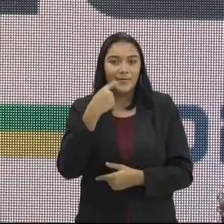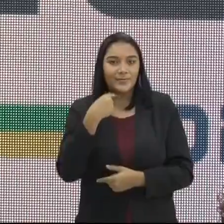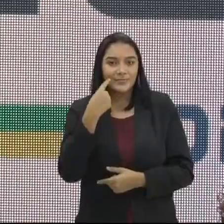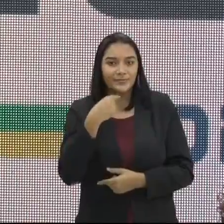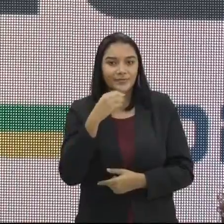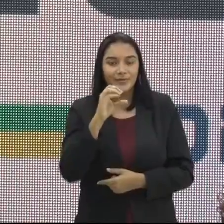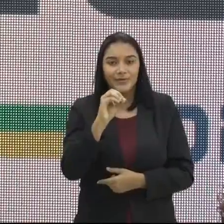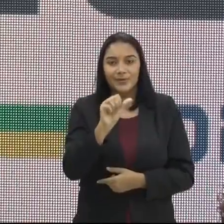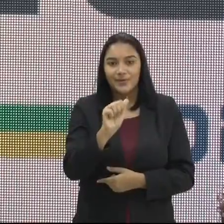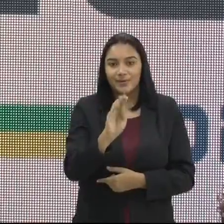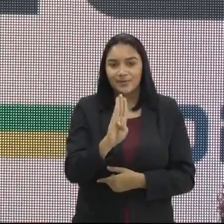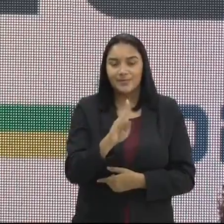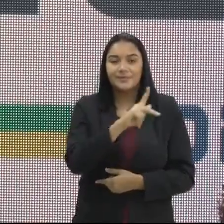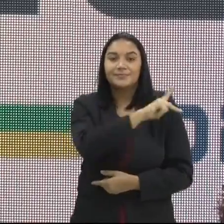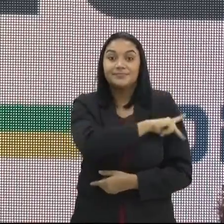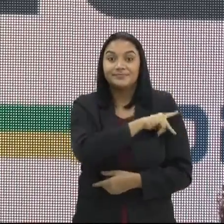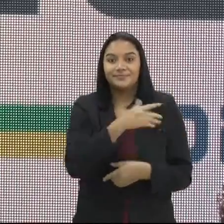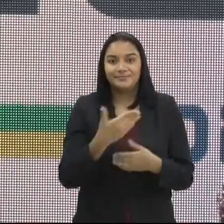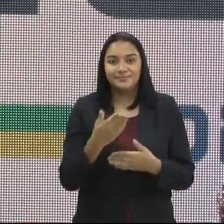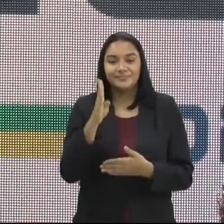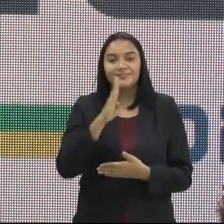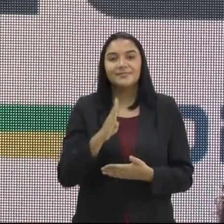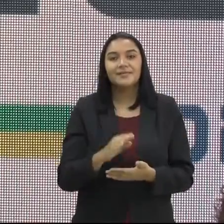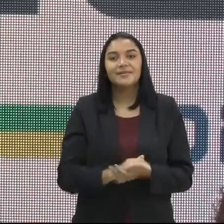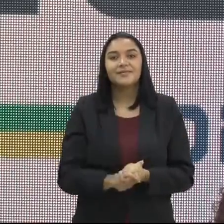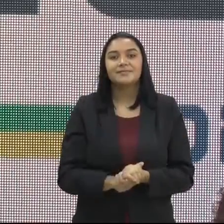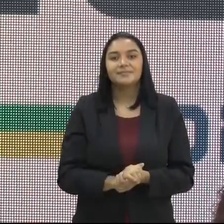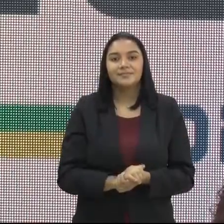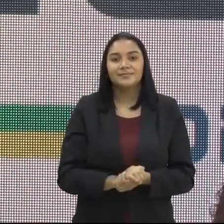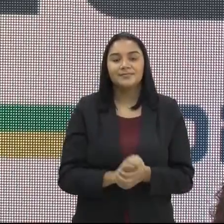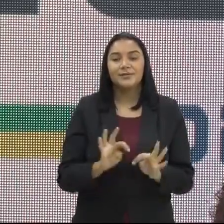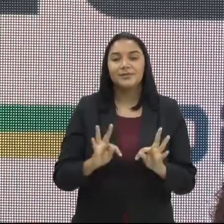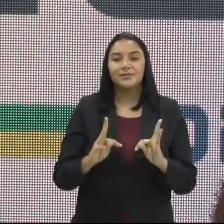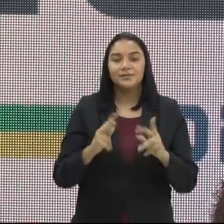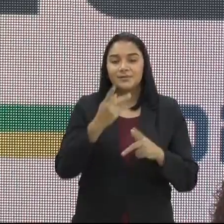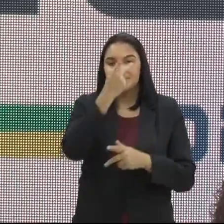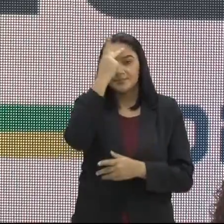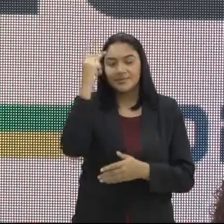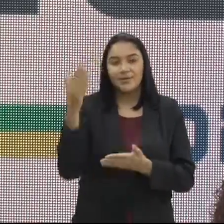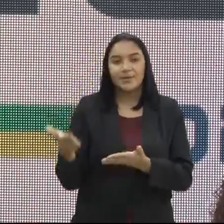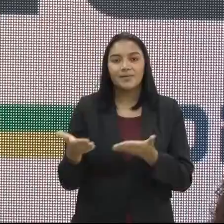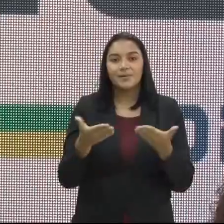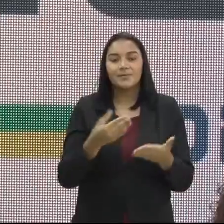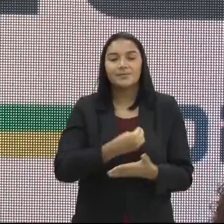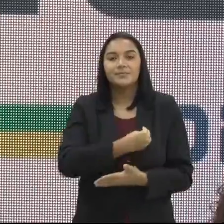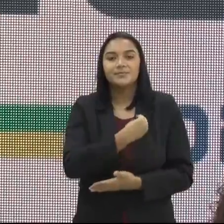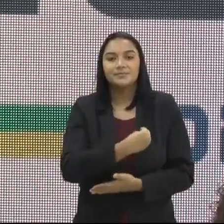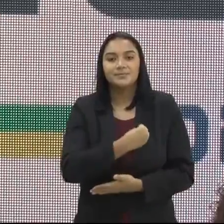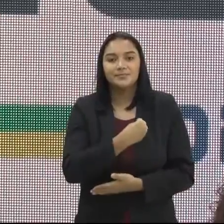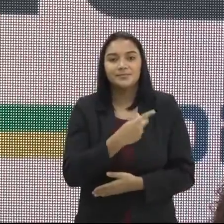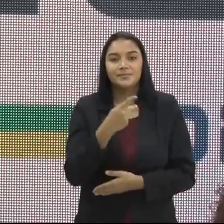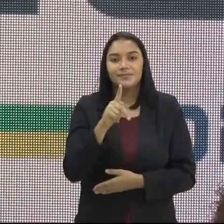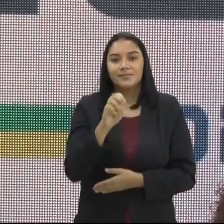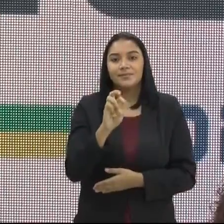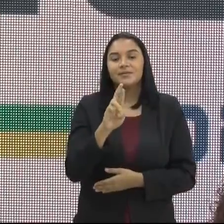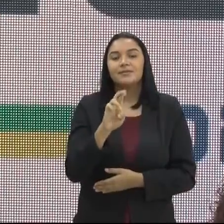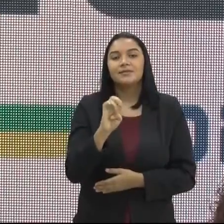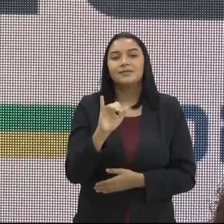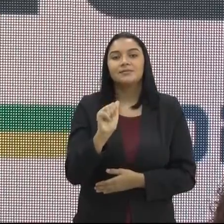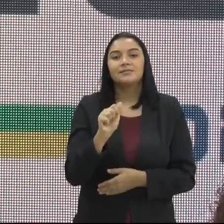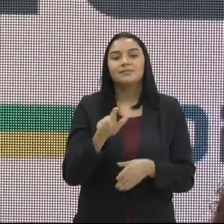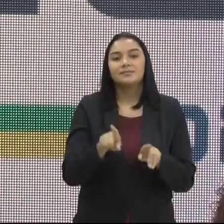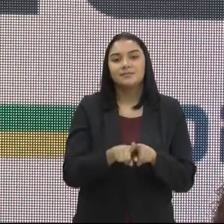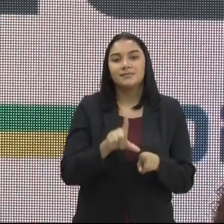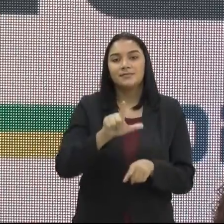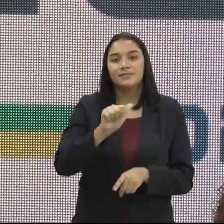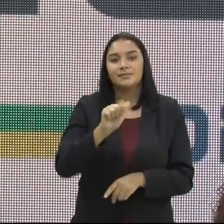Desde já gostaria de agradecer a presença de Angélica Coelho Lacerda, também de Luiz Alberto Pereira Júnior e de Pedro